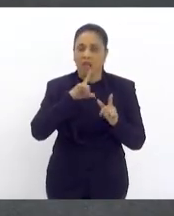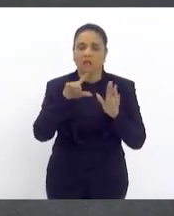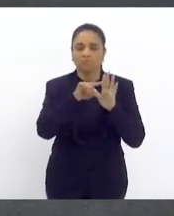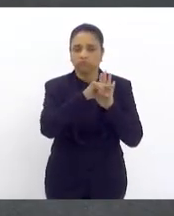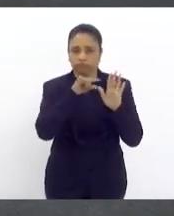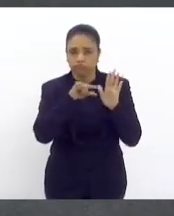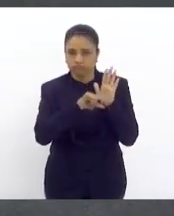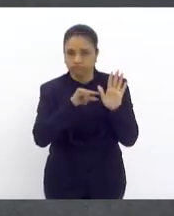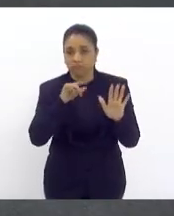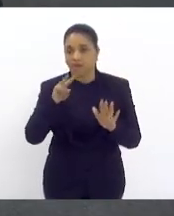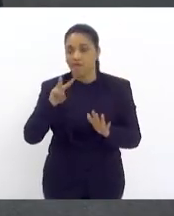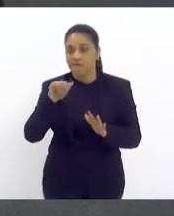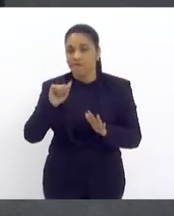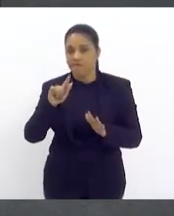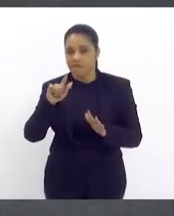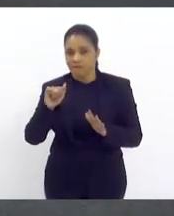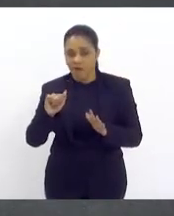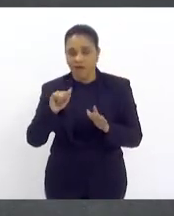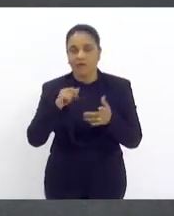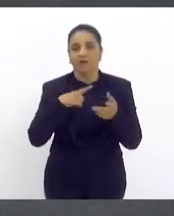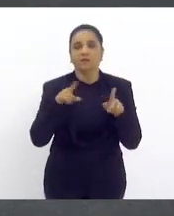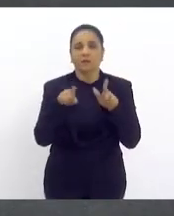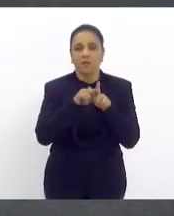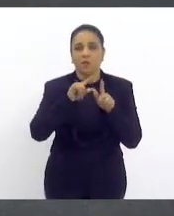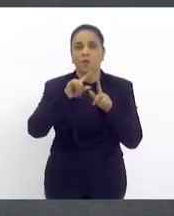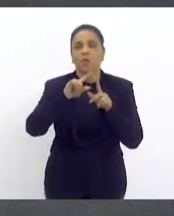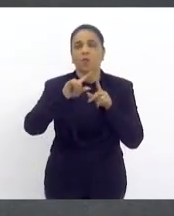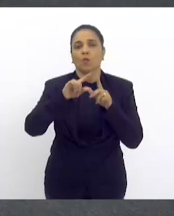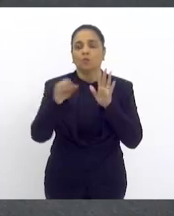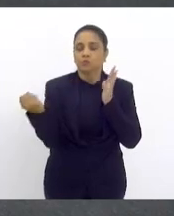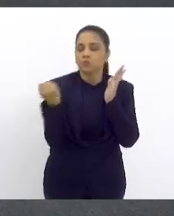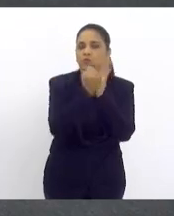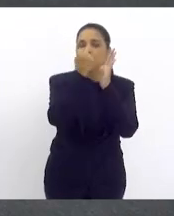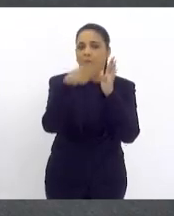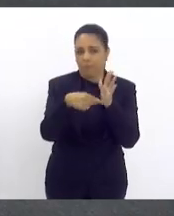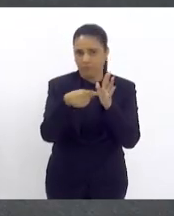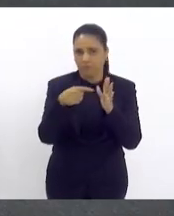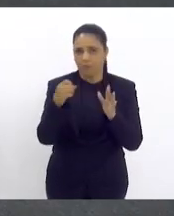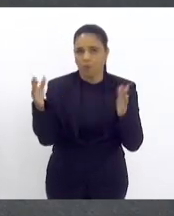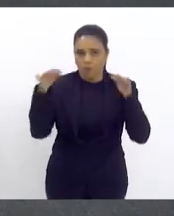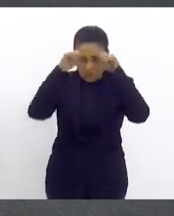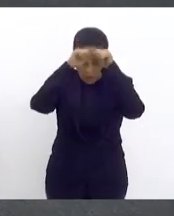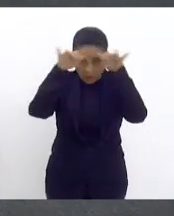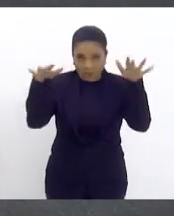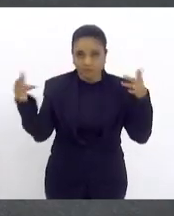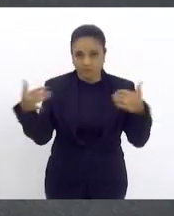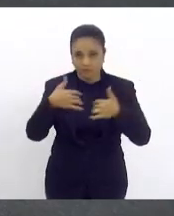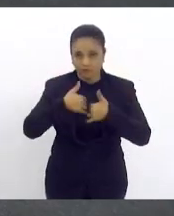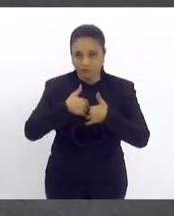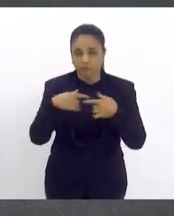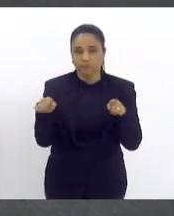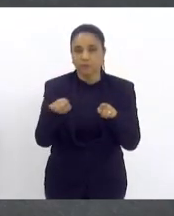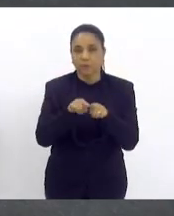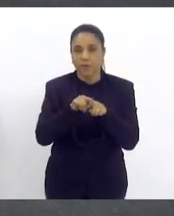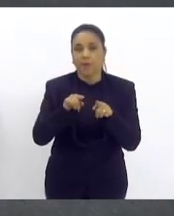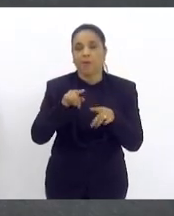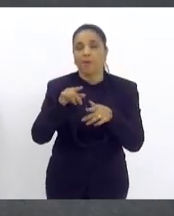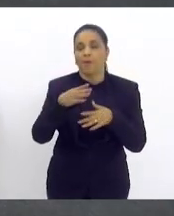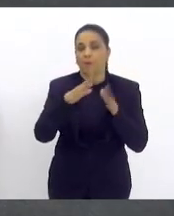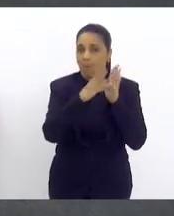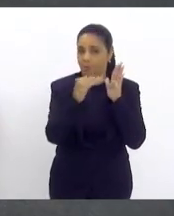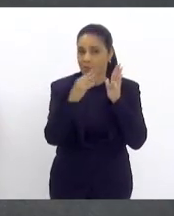inserção do laço símbolo internacional do autismo é também a inserção do modelo Abba